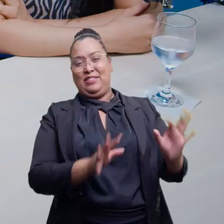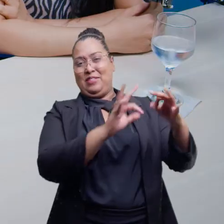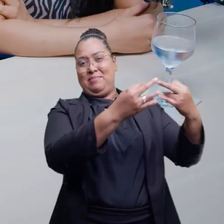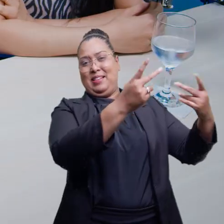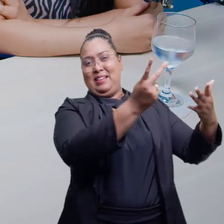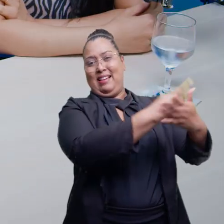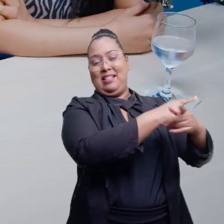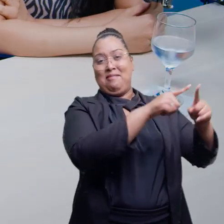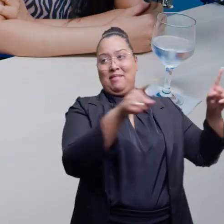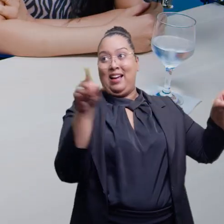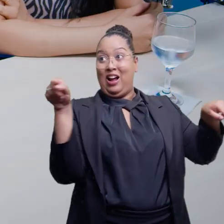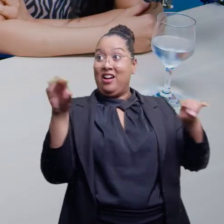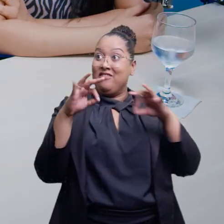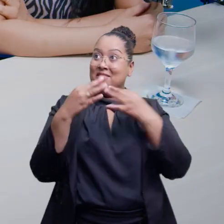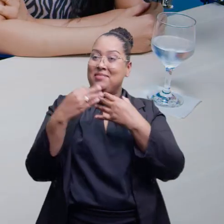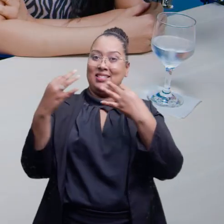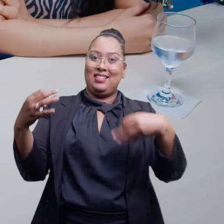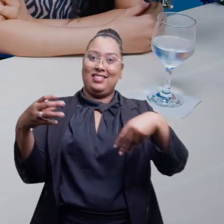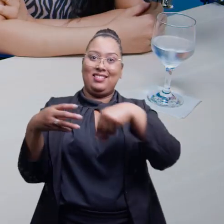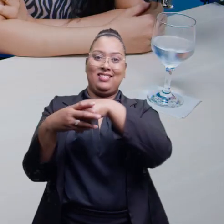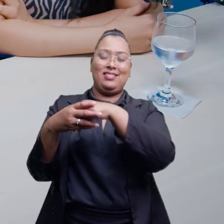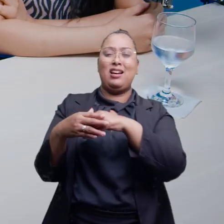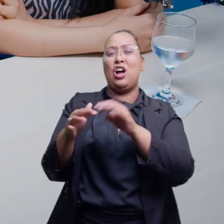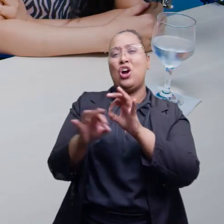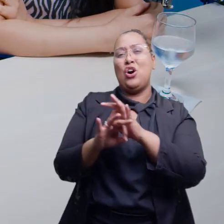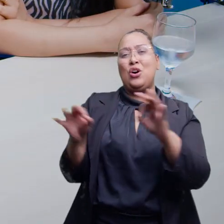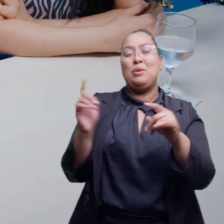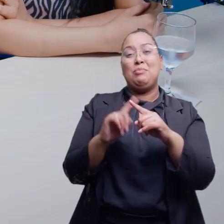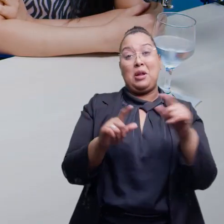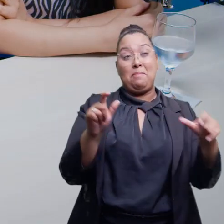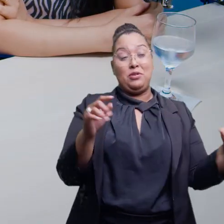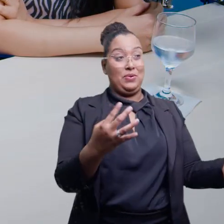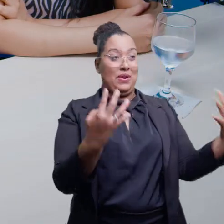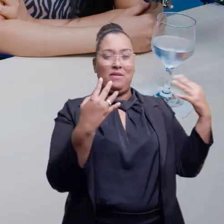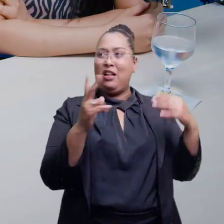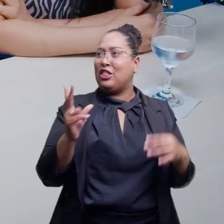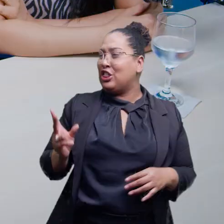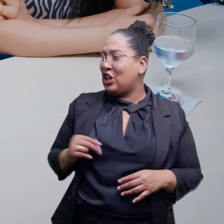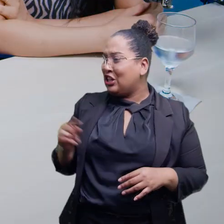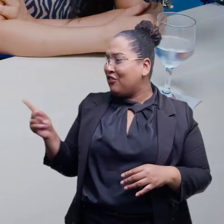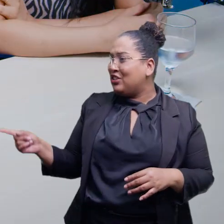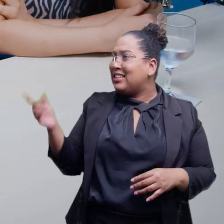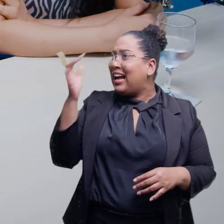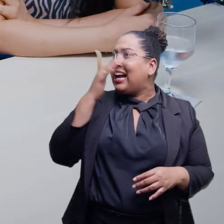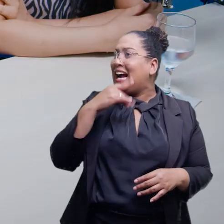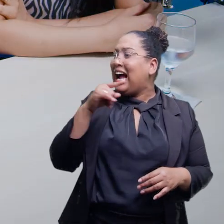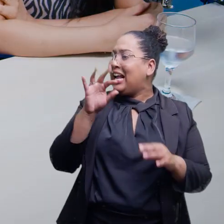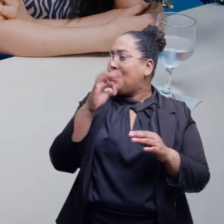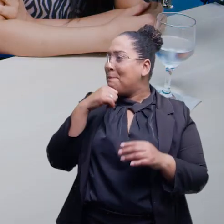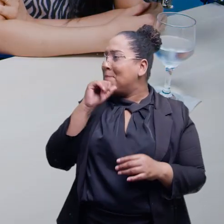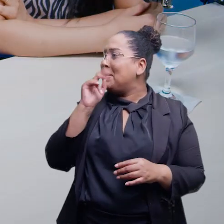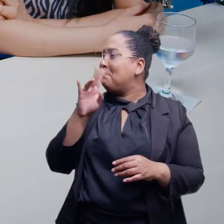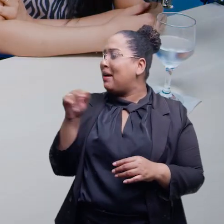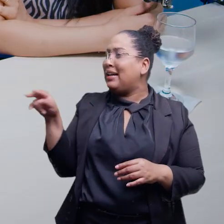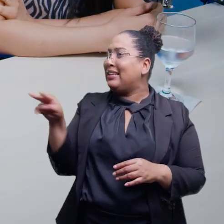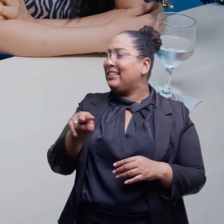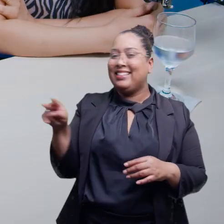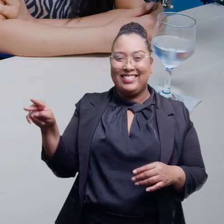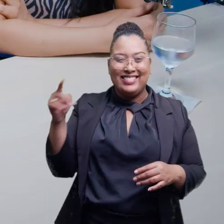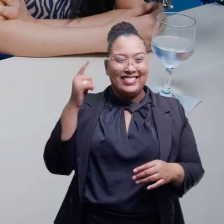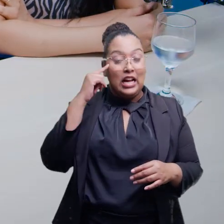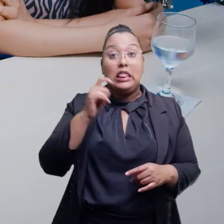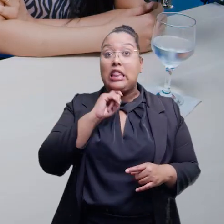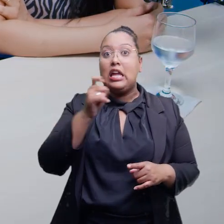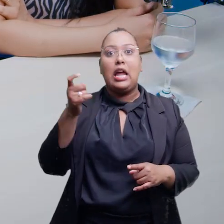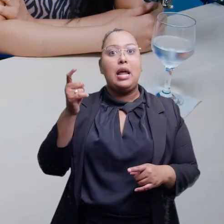que eu só estava indo para a família certa. E é impressionante, porque hoje em dia olham eu e meus pais e falam, gente, você é a cara deles. Então não tem